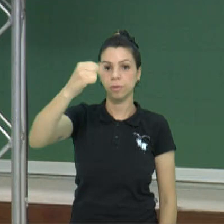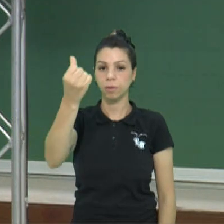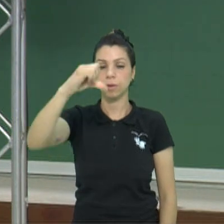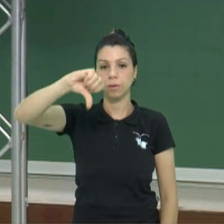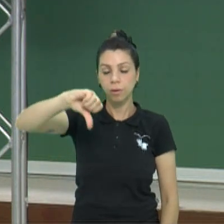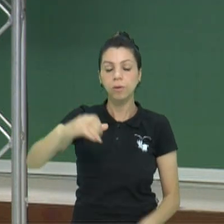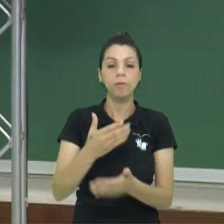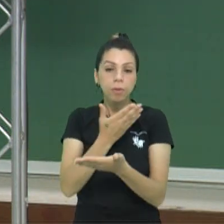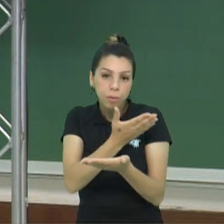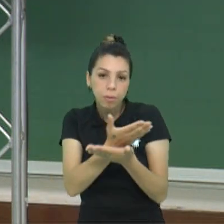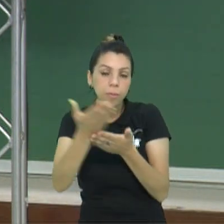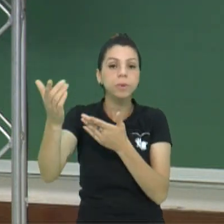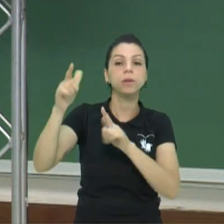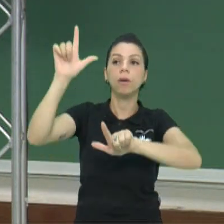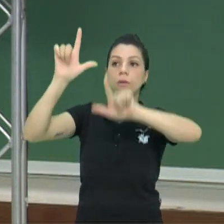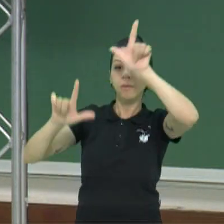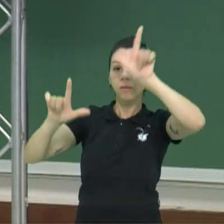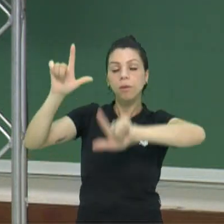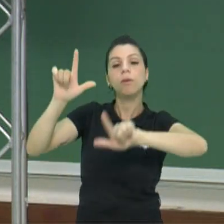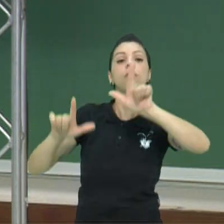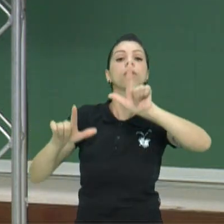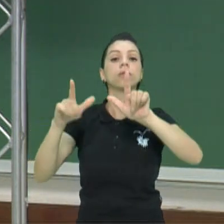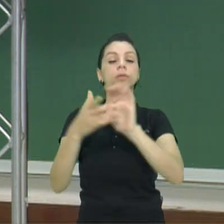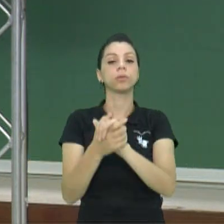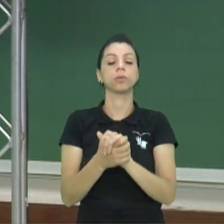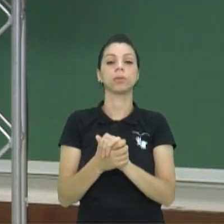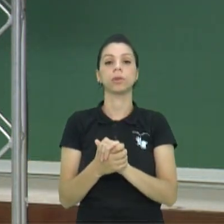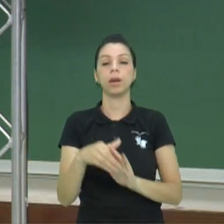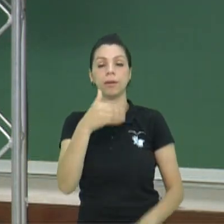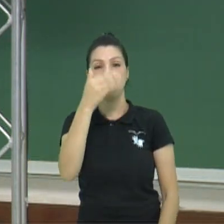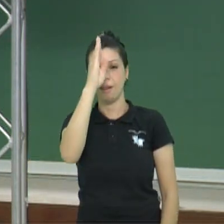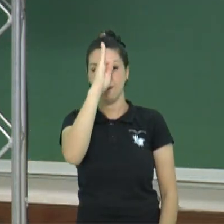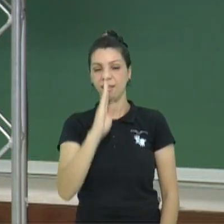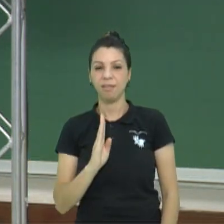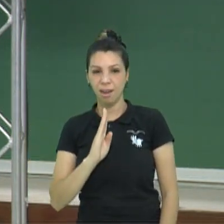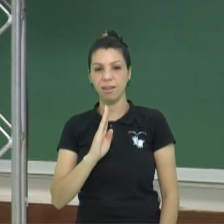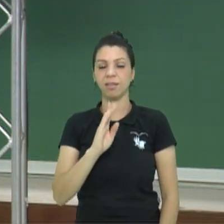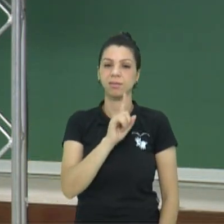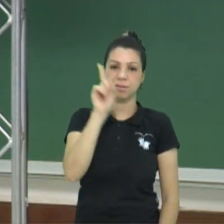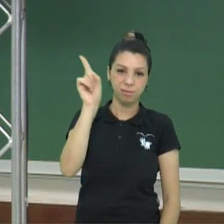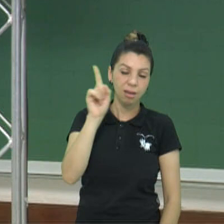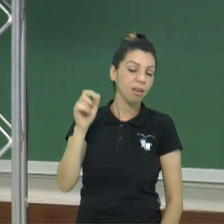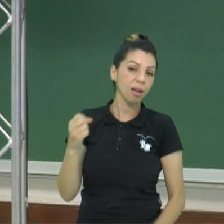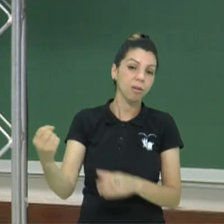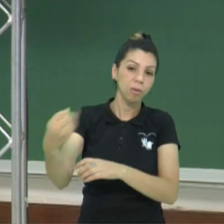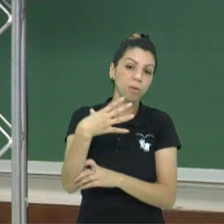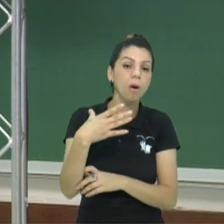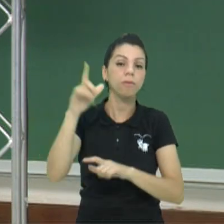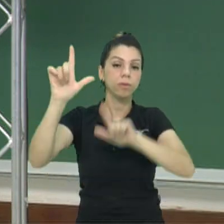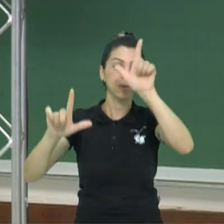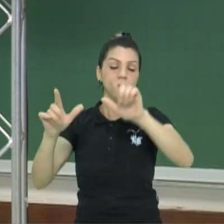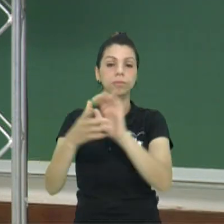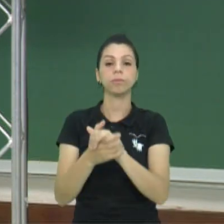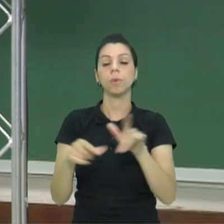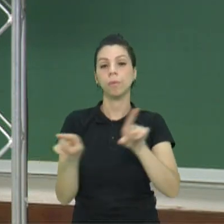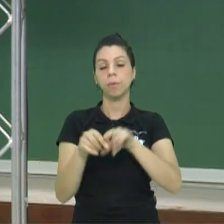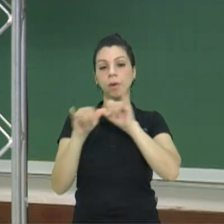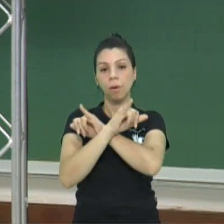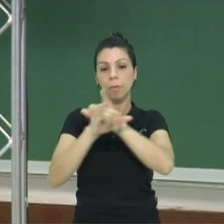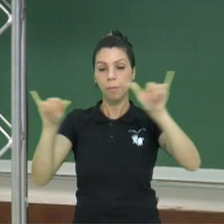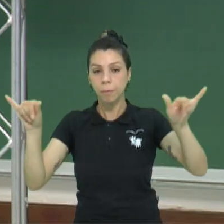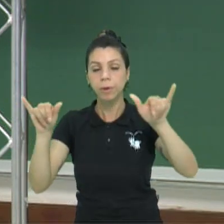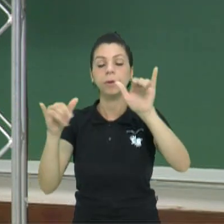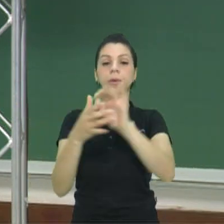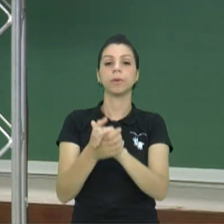programas eleitorais gratuitos nas emissoras de rádio e TV. É uma novidade dessa eleição, a propaganda eleitoral